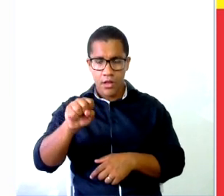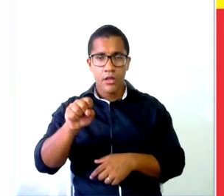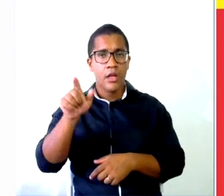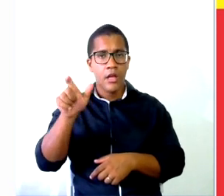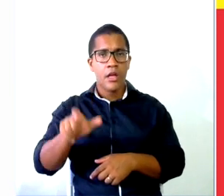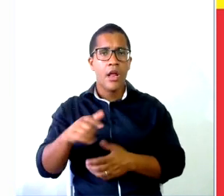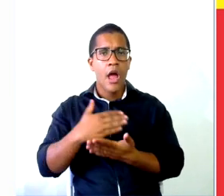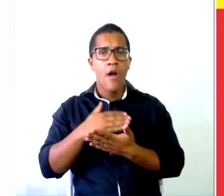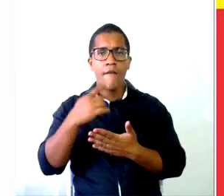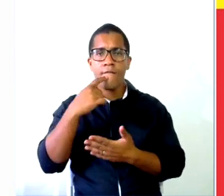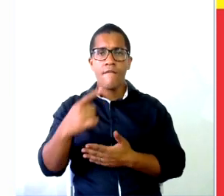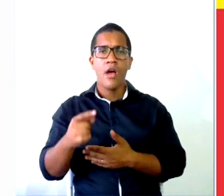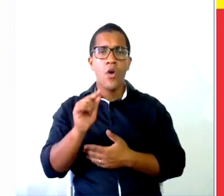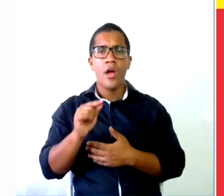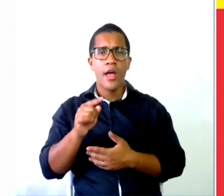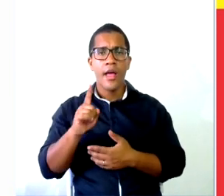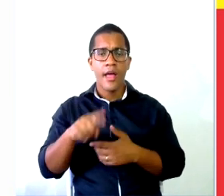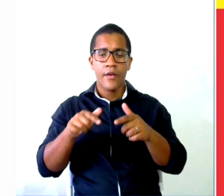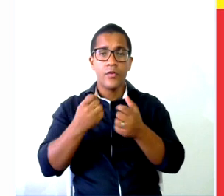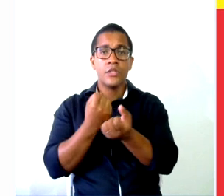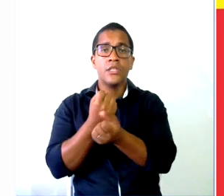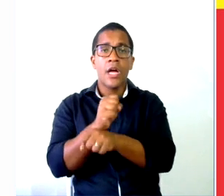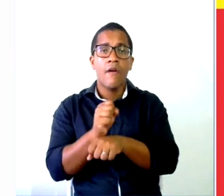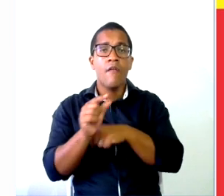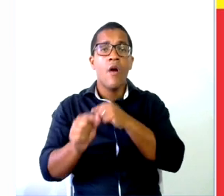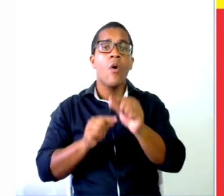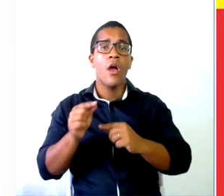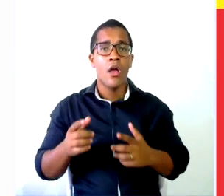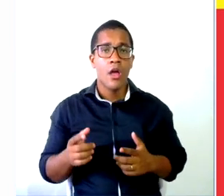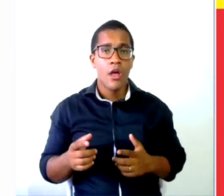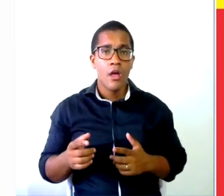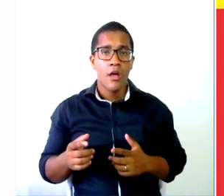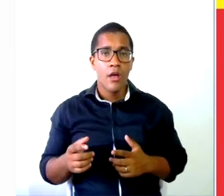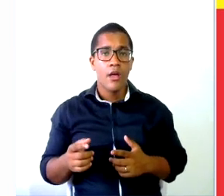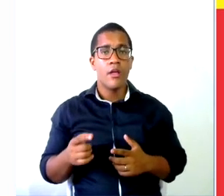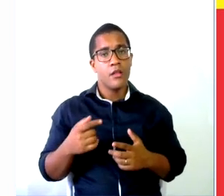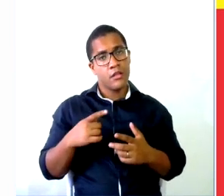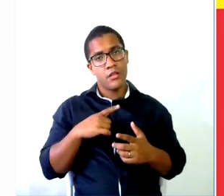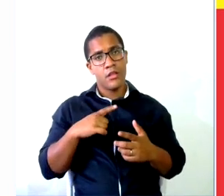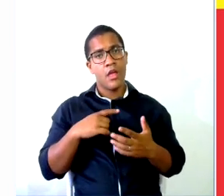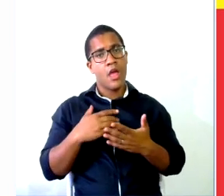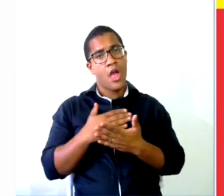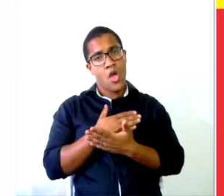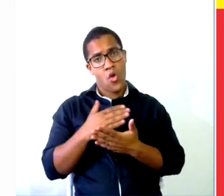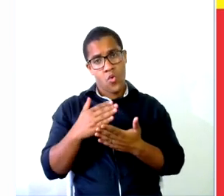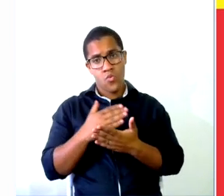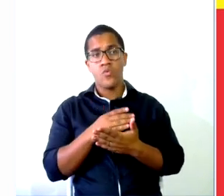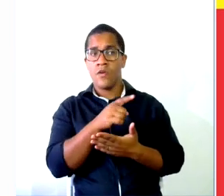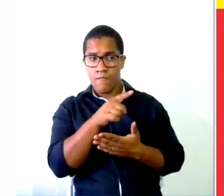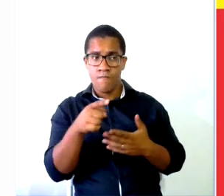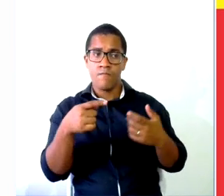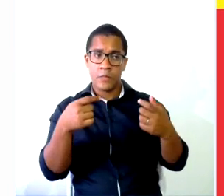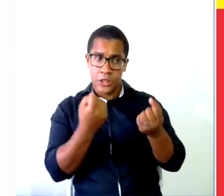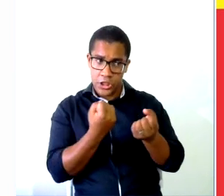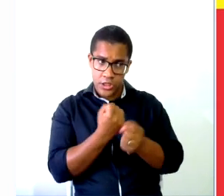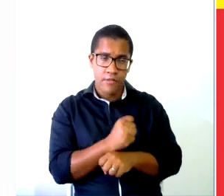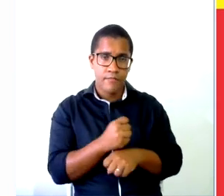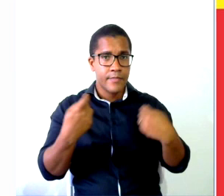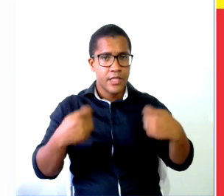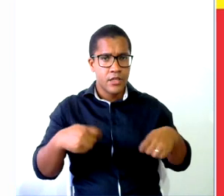condição de escravo era inerente a certos indivíduos,